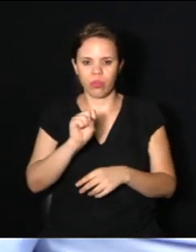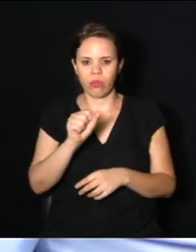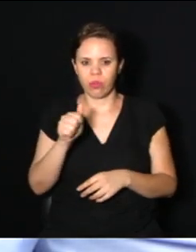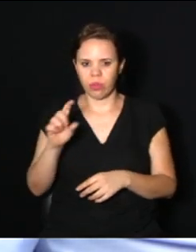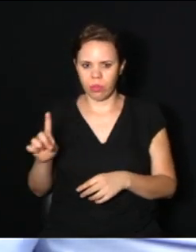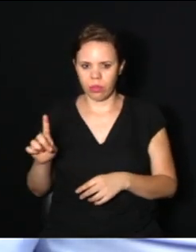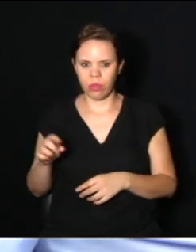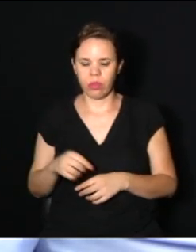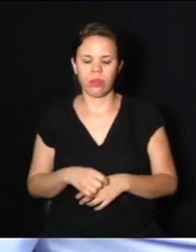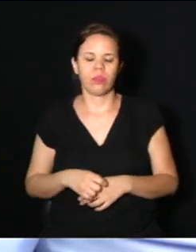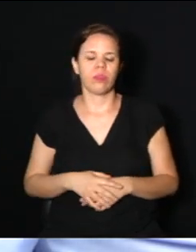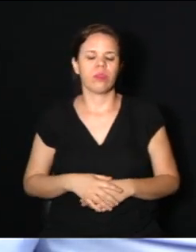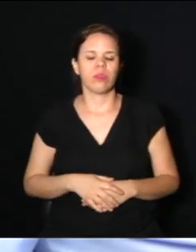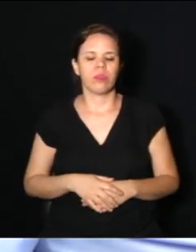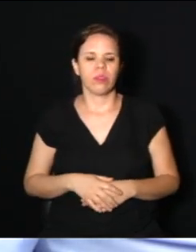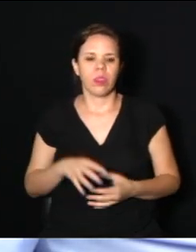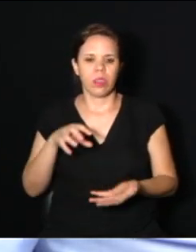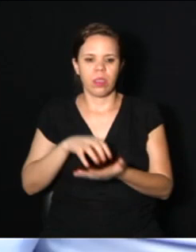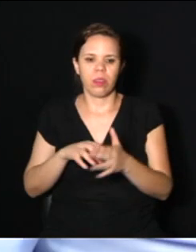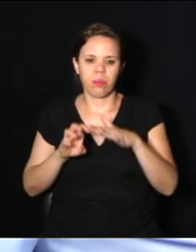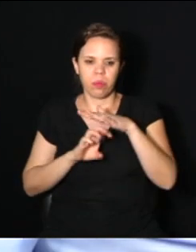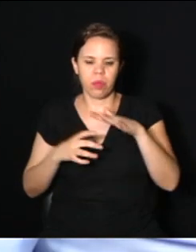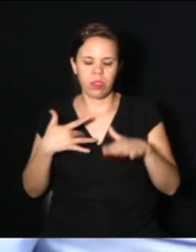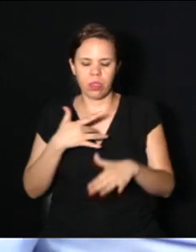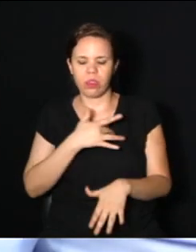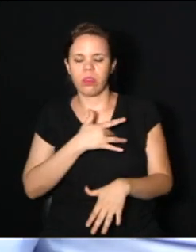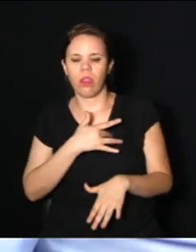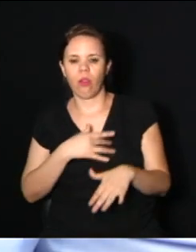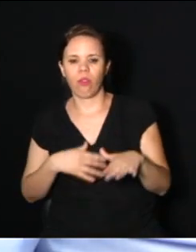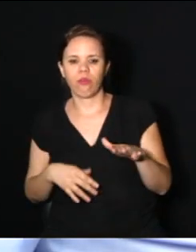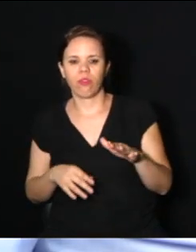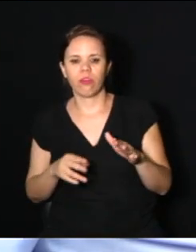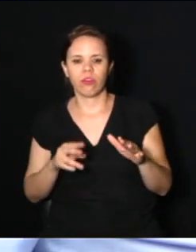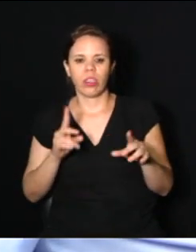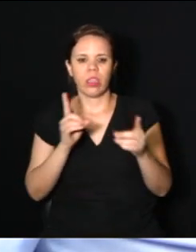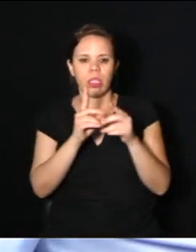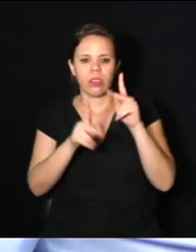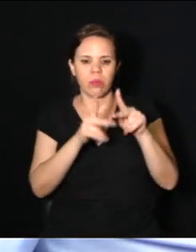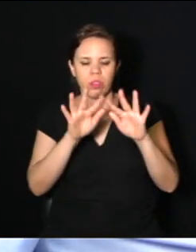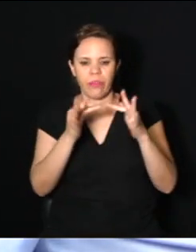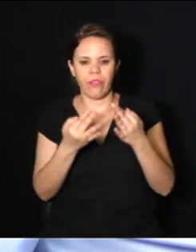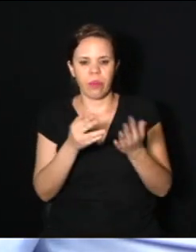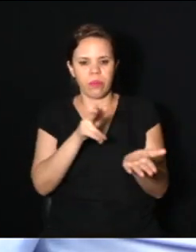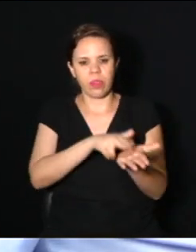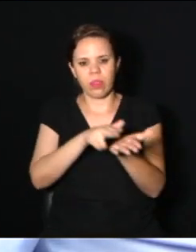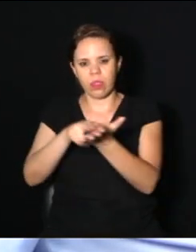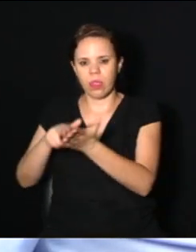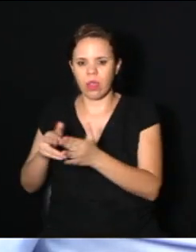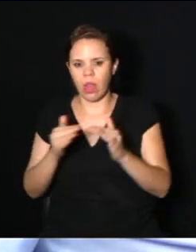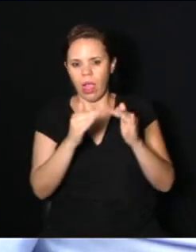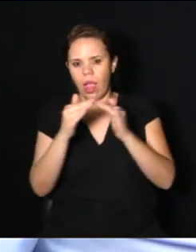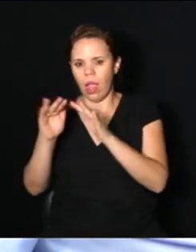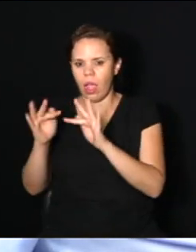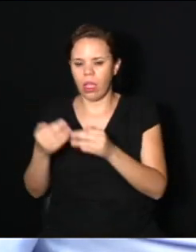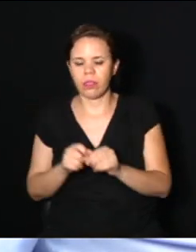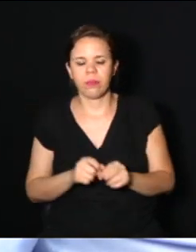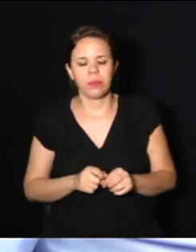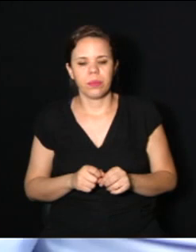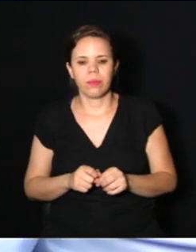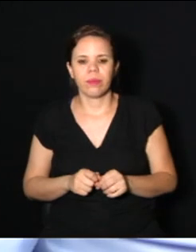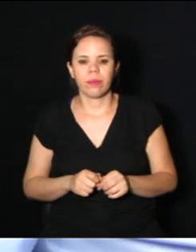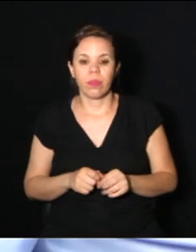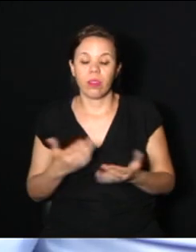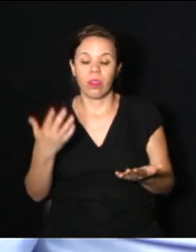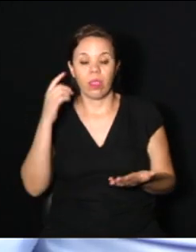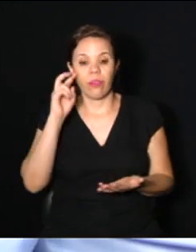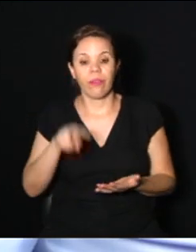para que, então, a gente possa ter certeza de que essa situação que a gente está vivendo vai ter alguma solução. Vale mencionar